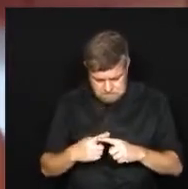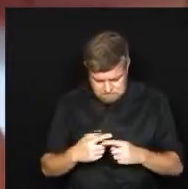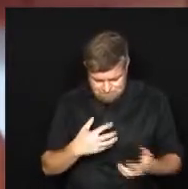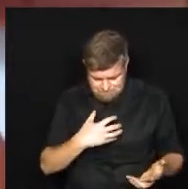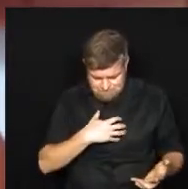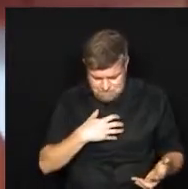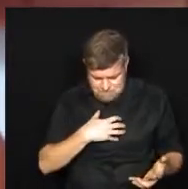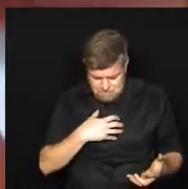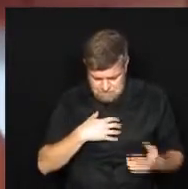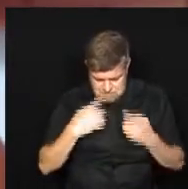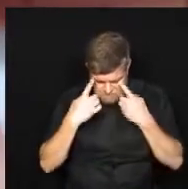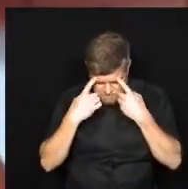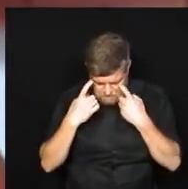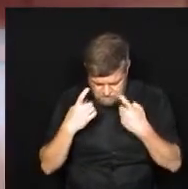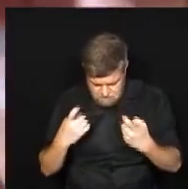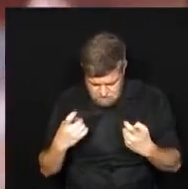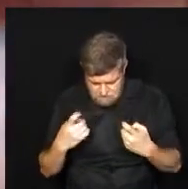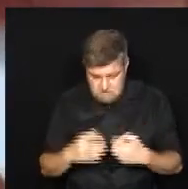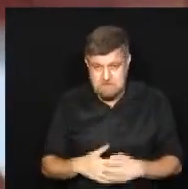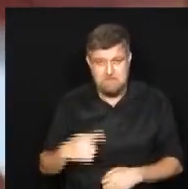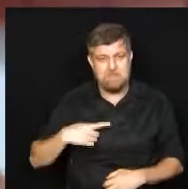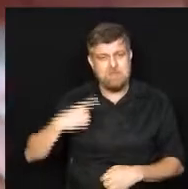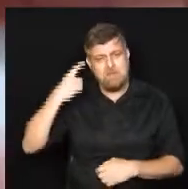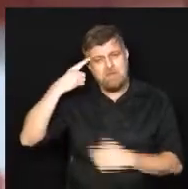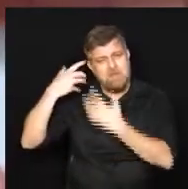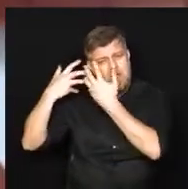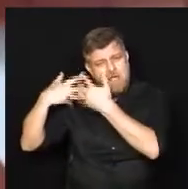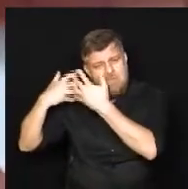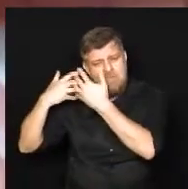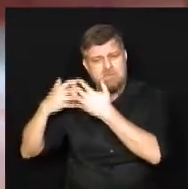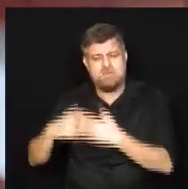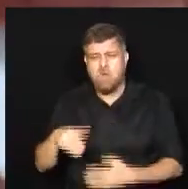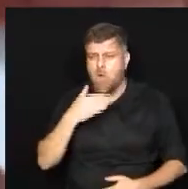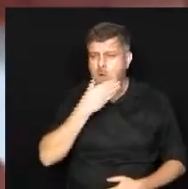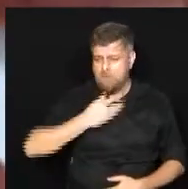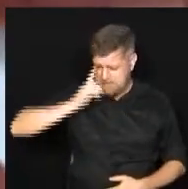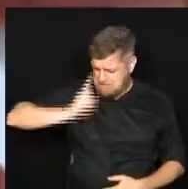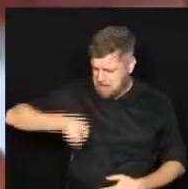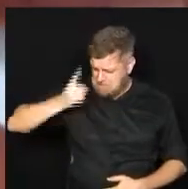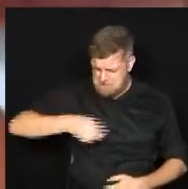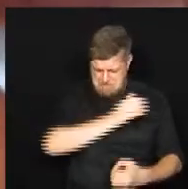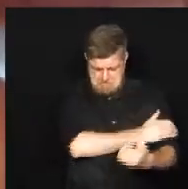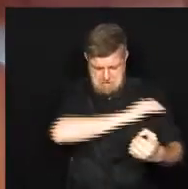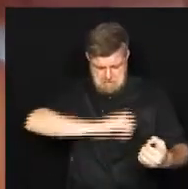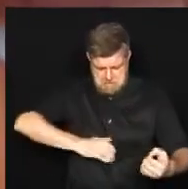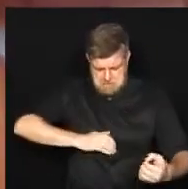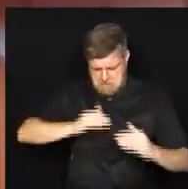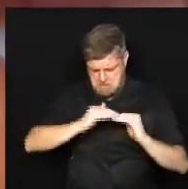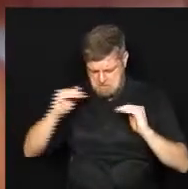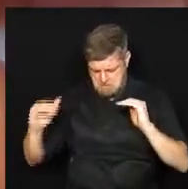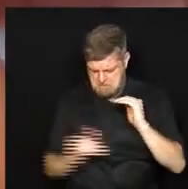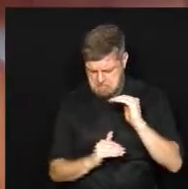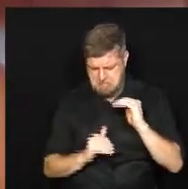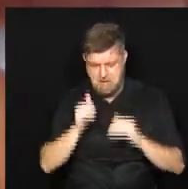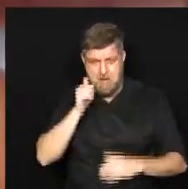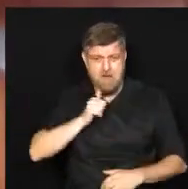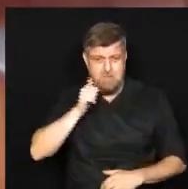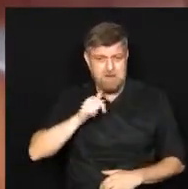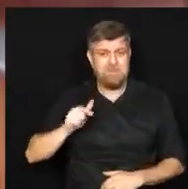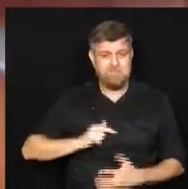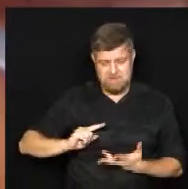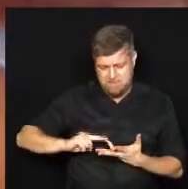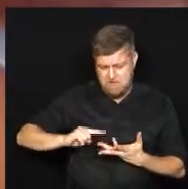dessa relação de violência, e refletindo sobre sua condição, sobre machismo, sobre a condição da mulher, enfim, tem toda uma série